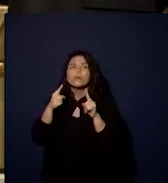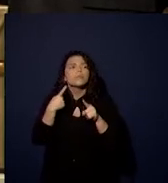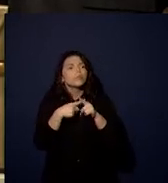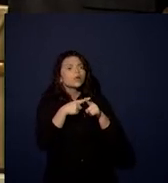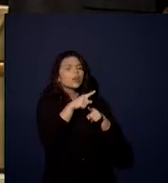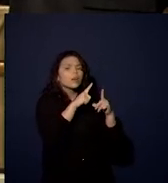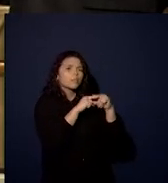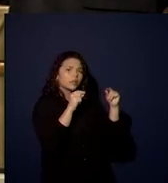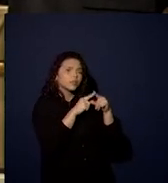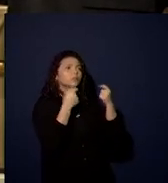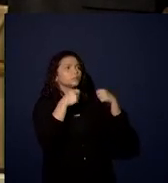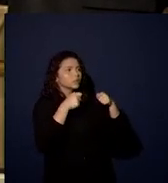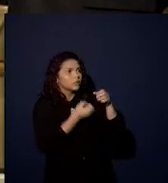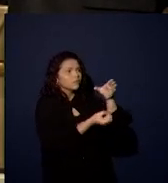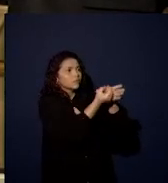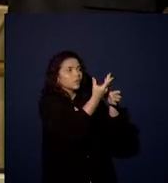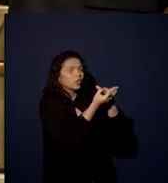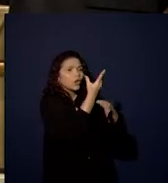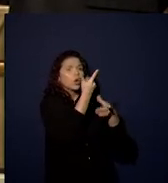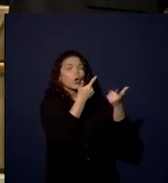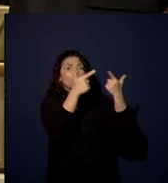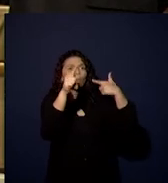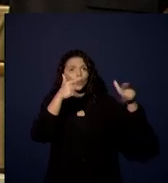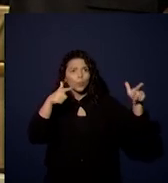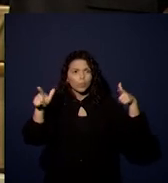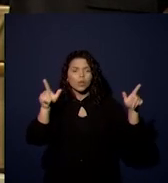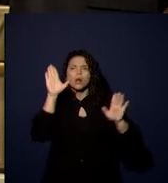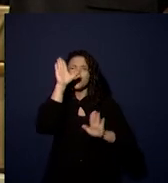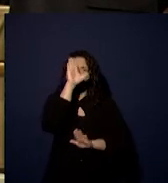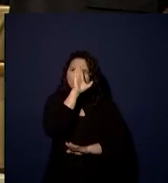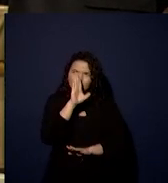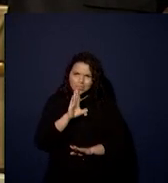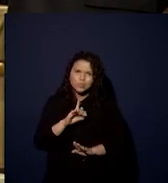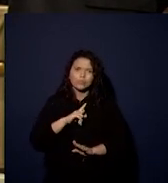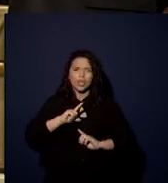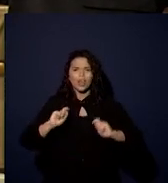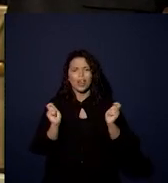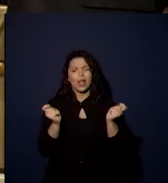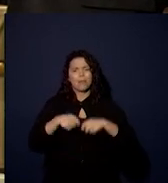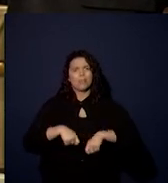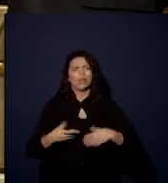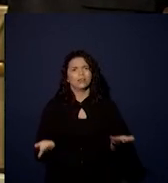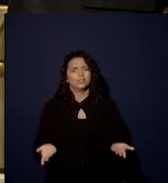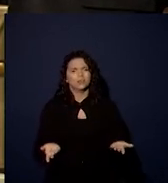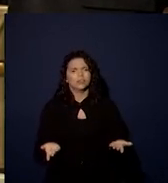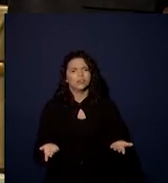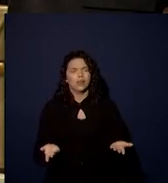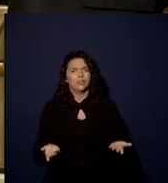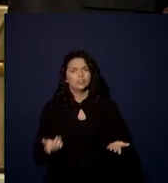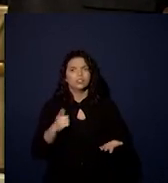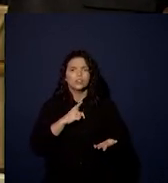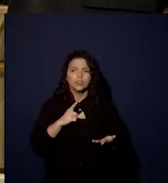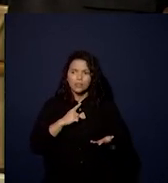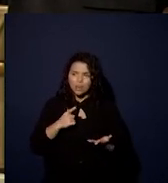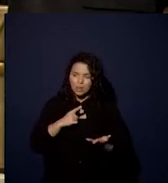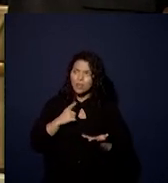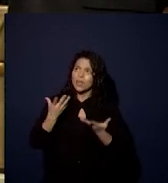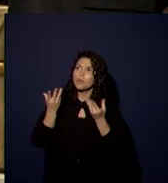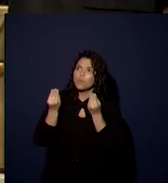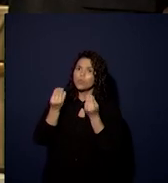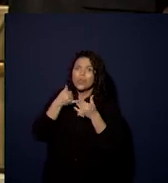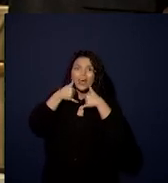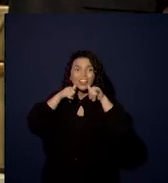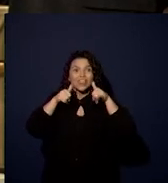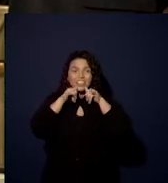ter que ter em outros aeroportos né Brasil tem essa essa faculdade né já que ele tem um Grid de energia tão limpa a gente